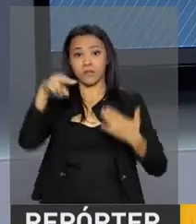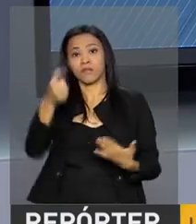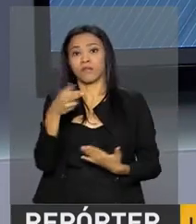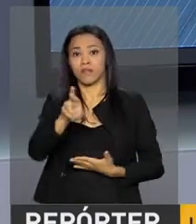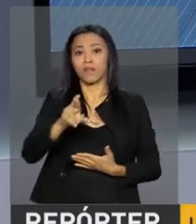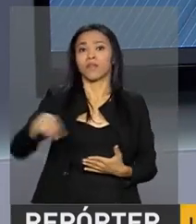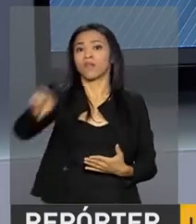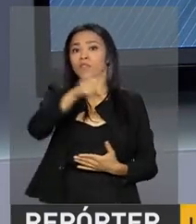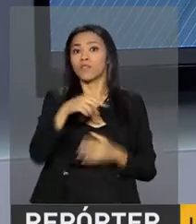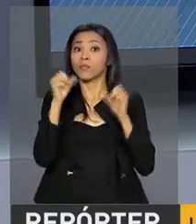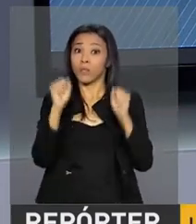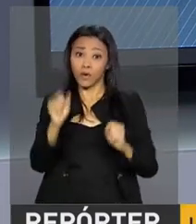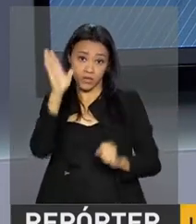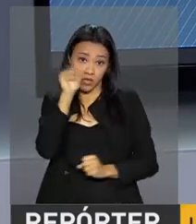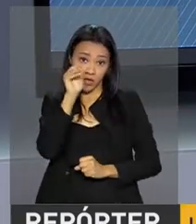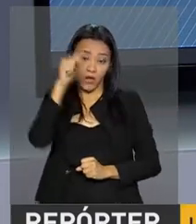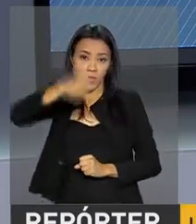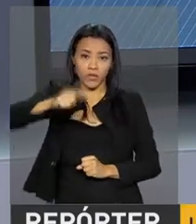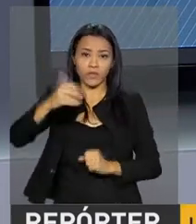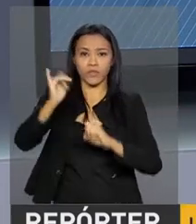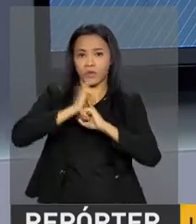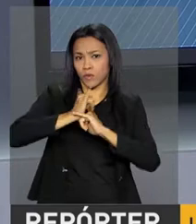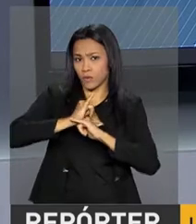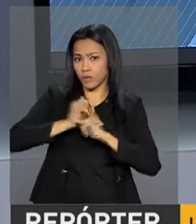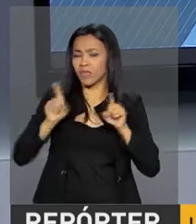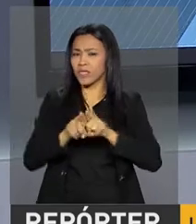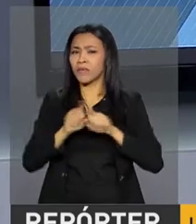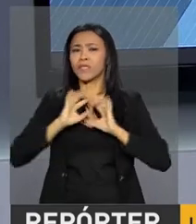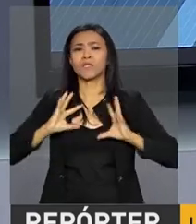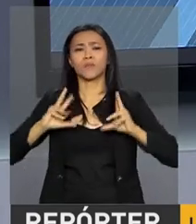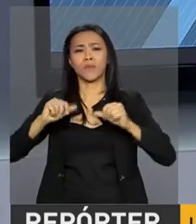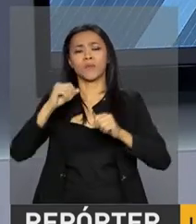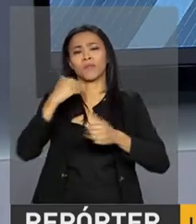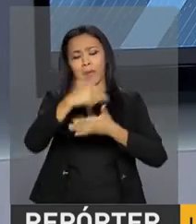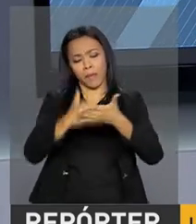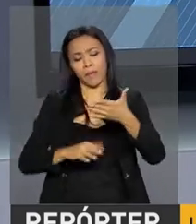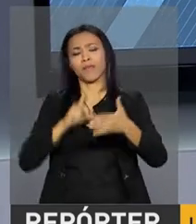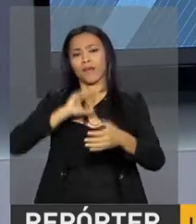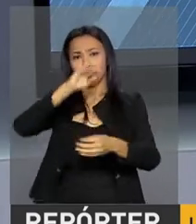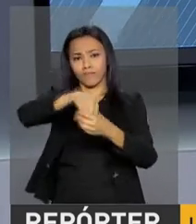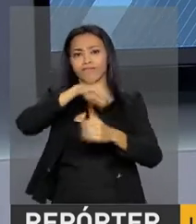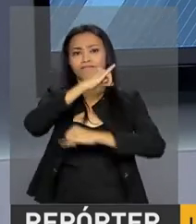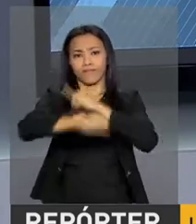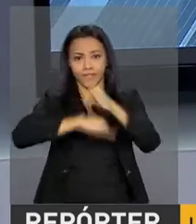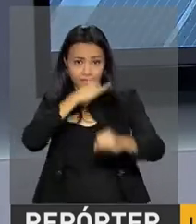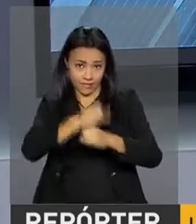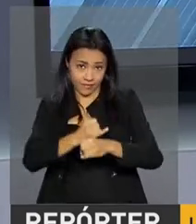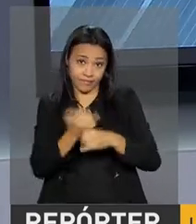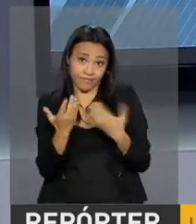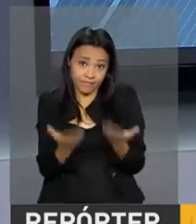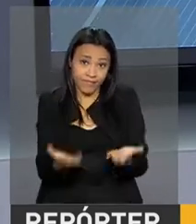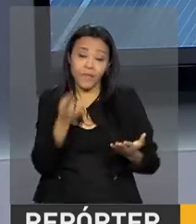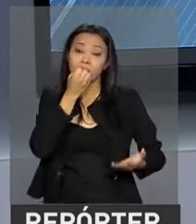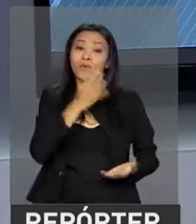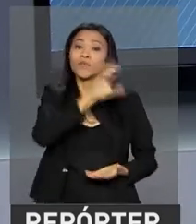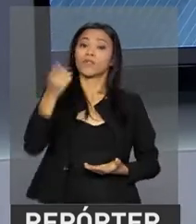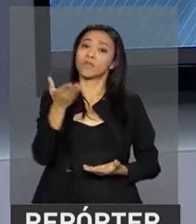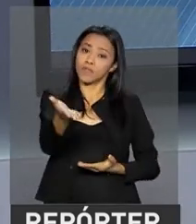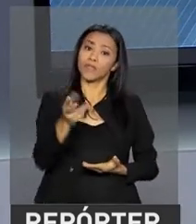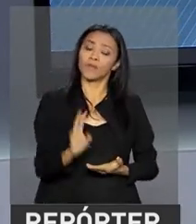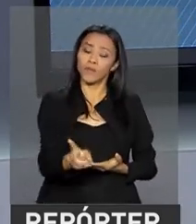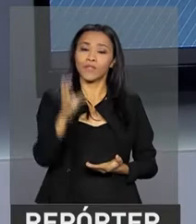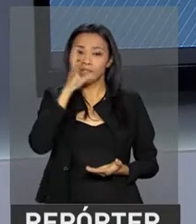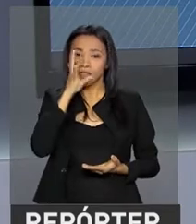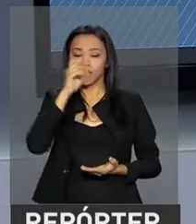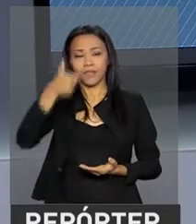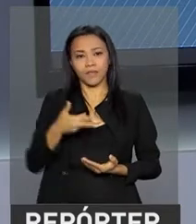nbr você pode rever as reportagens no youtube e toda nossa programação também está na página da nbr na internet um bom dia para você e